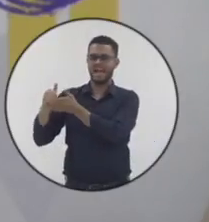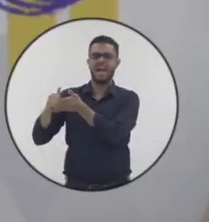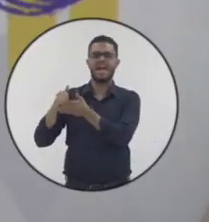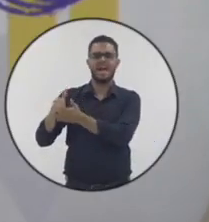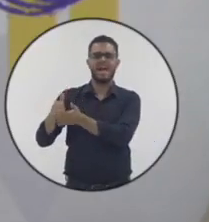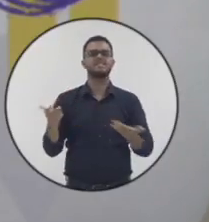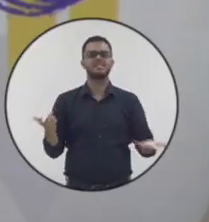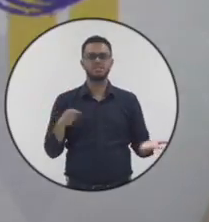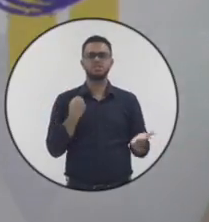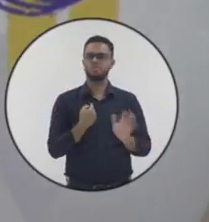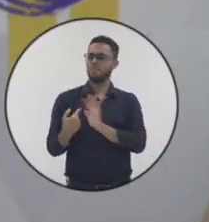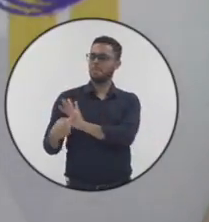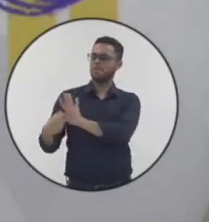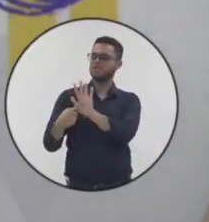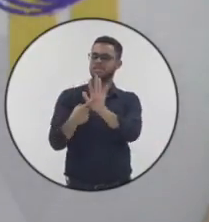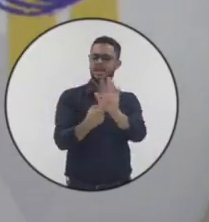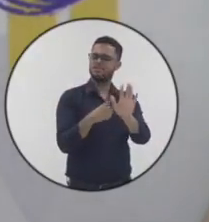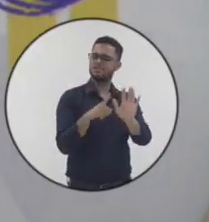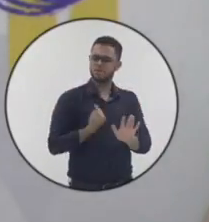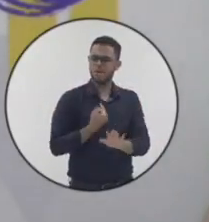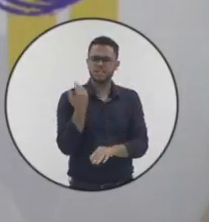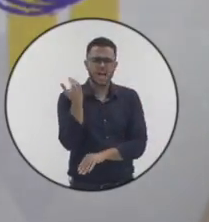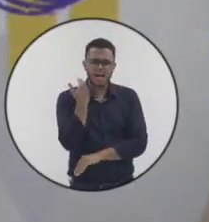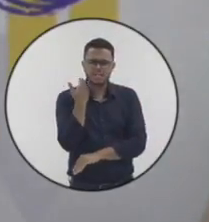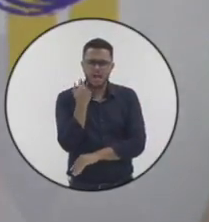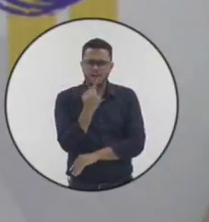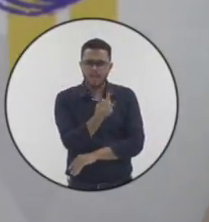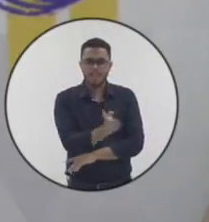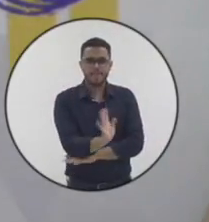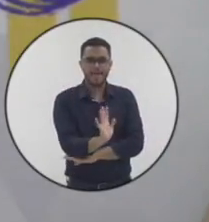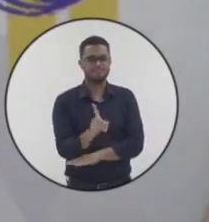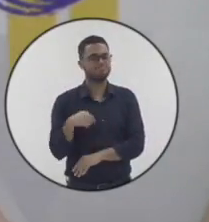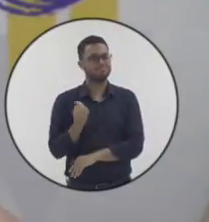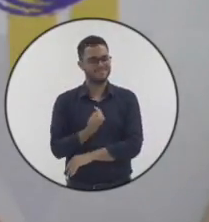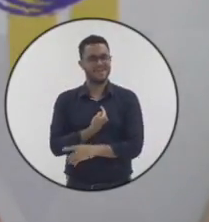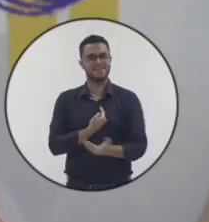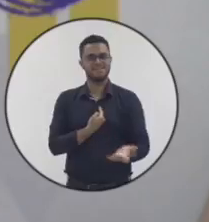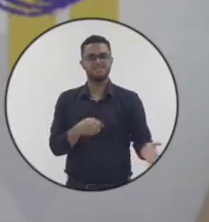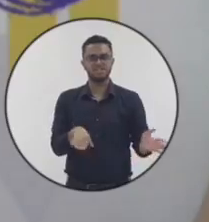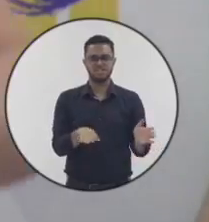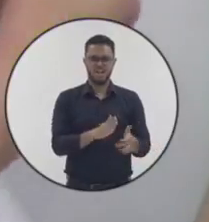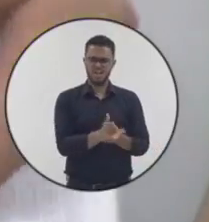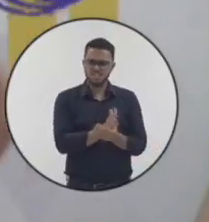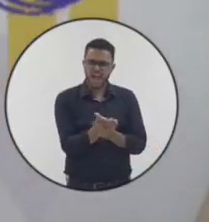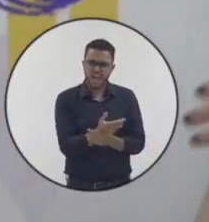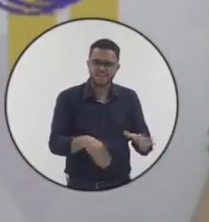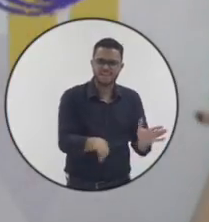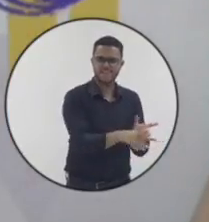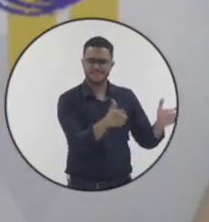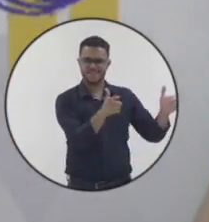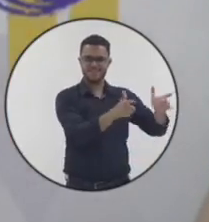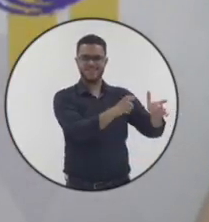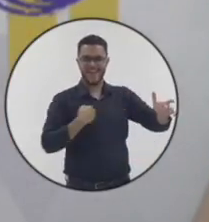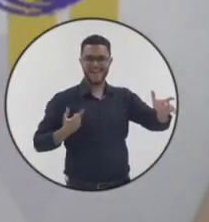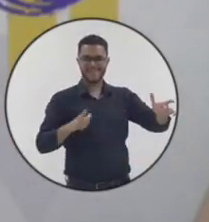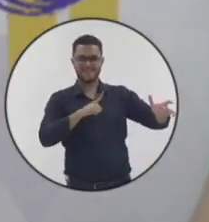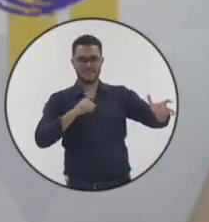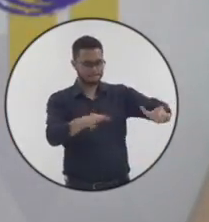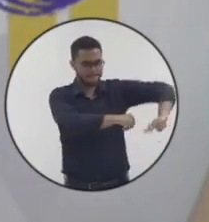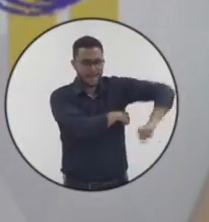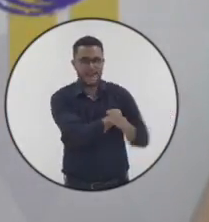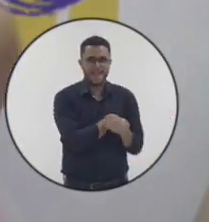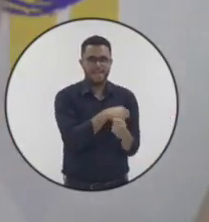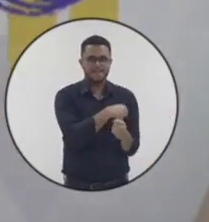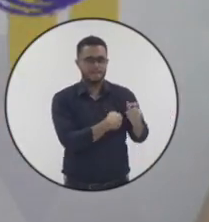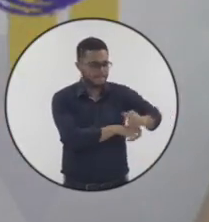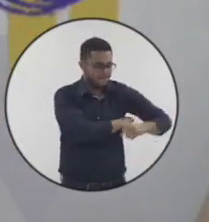não vai se cansar de falar, a gente vai ser a chata que chega no rolê com a resolução de